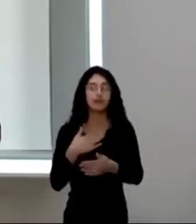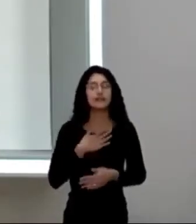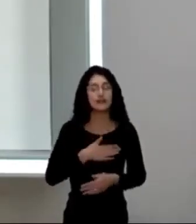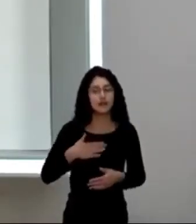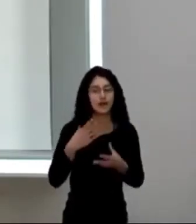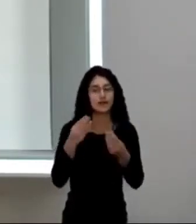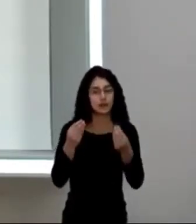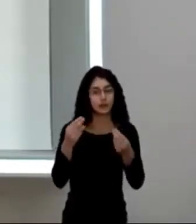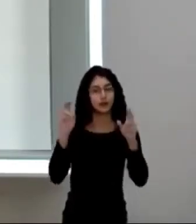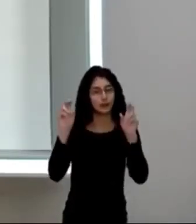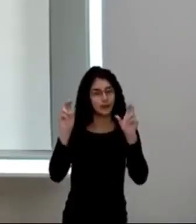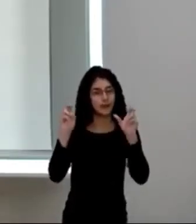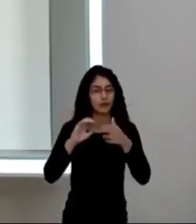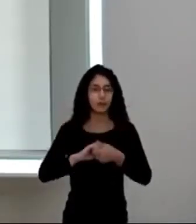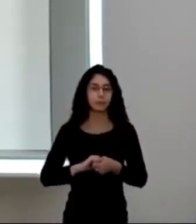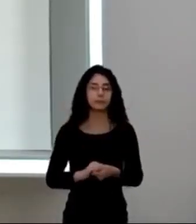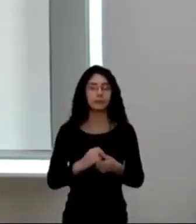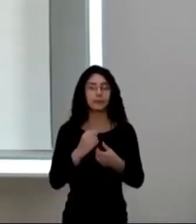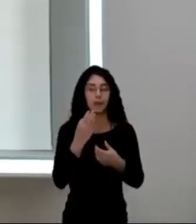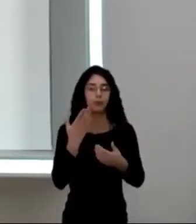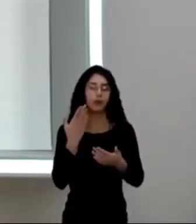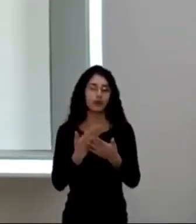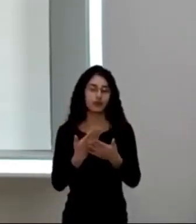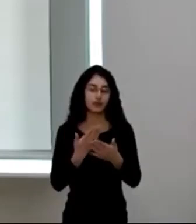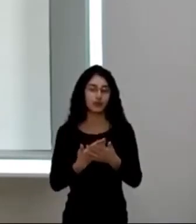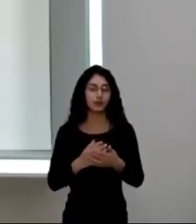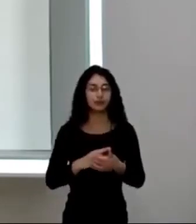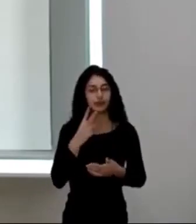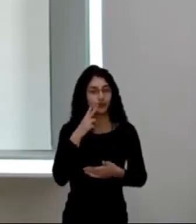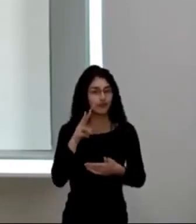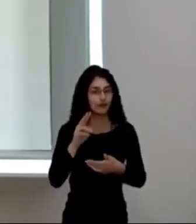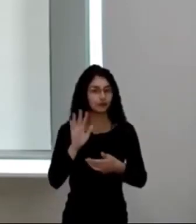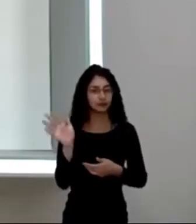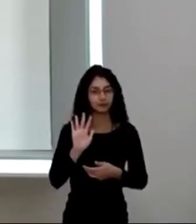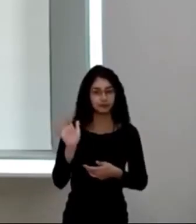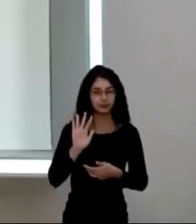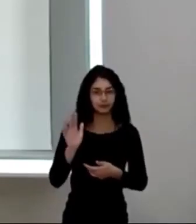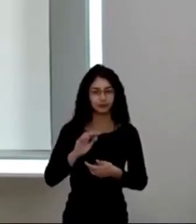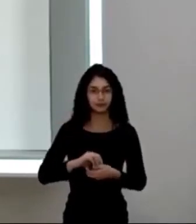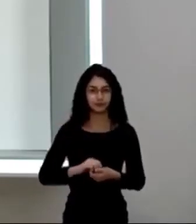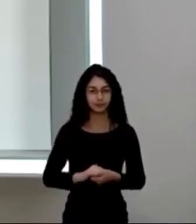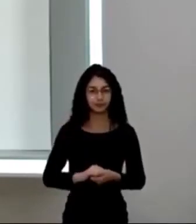desse conteúdo, tá bom? Bons estudos para vocês e a gente se vê. Tchau, tchau.